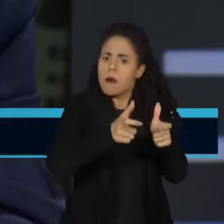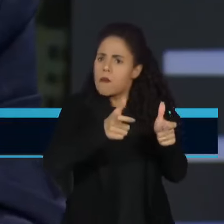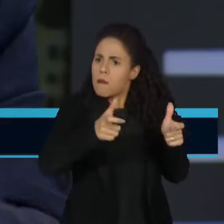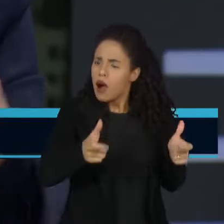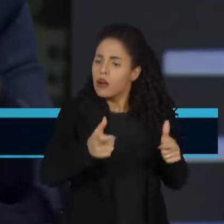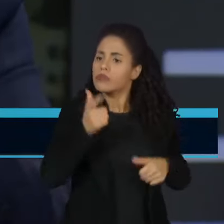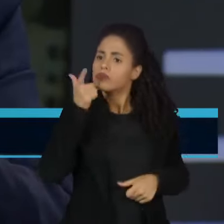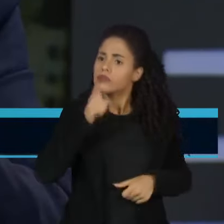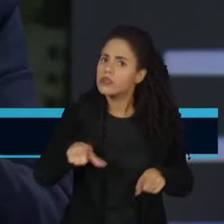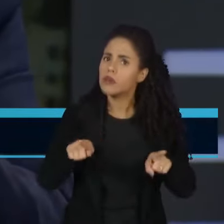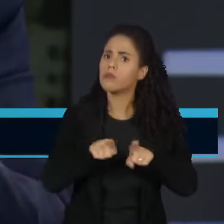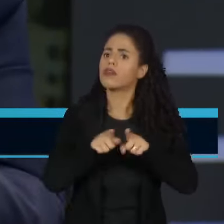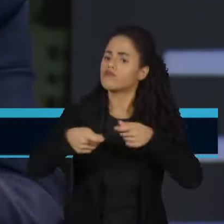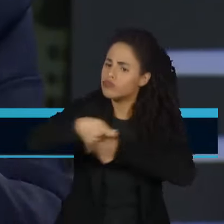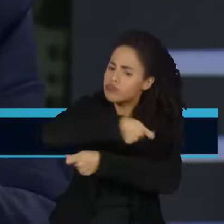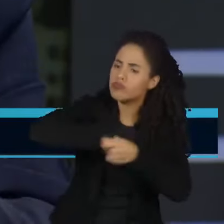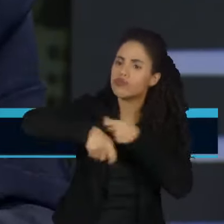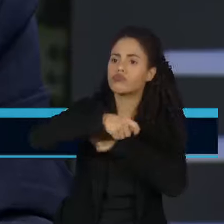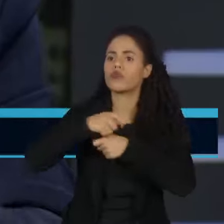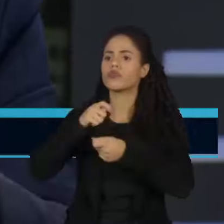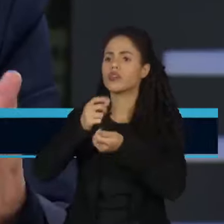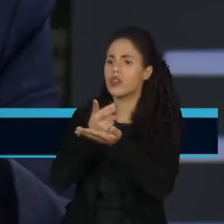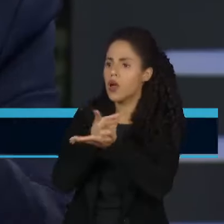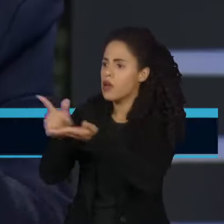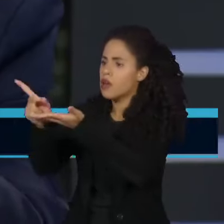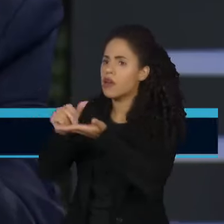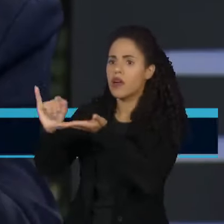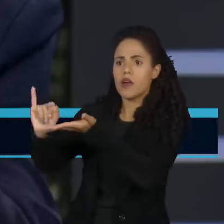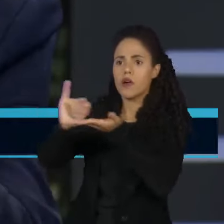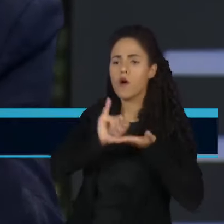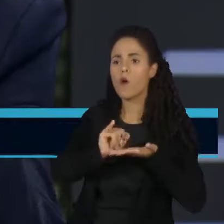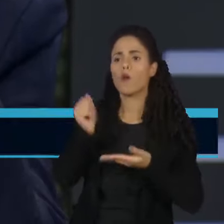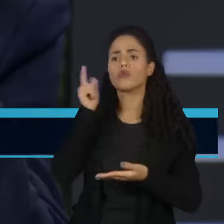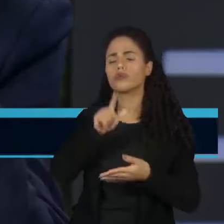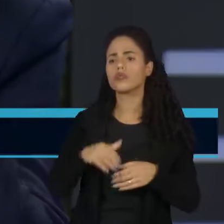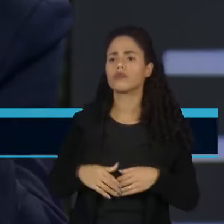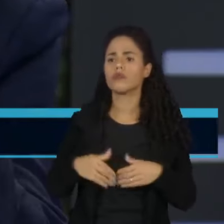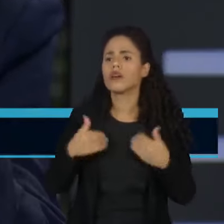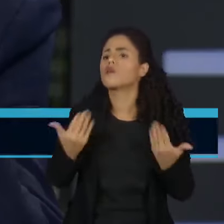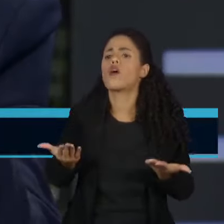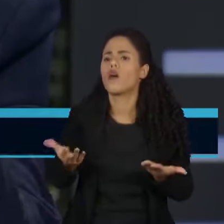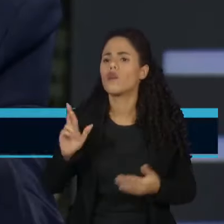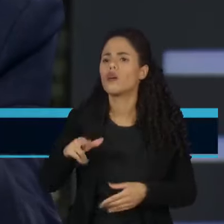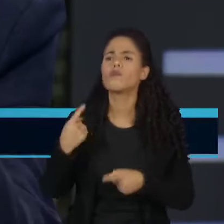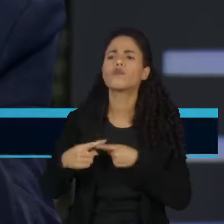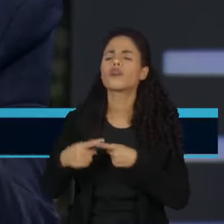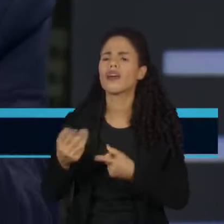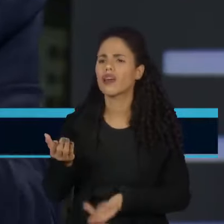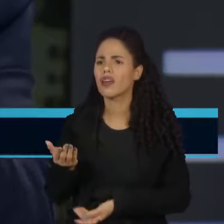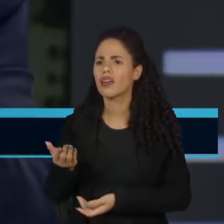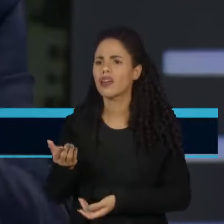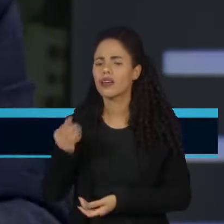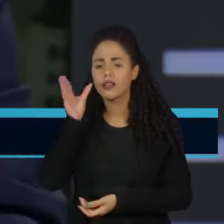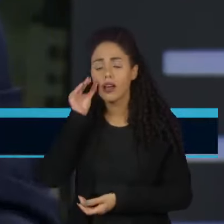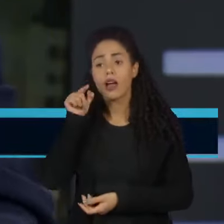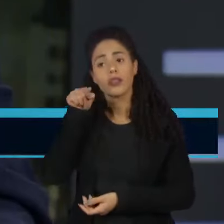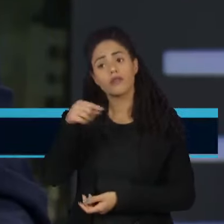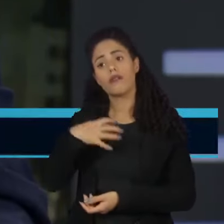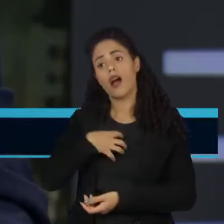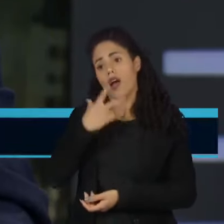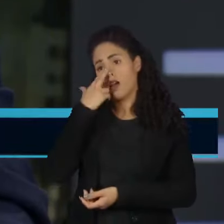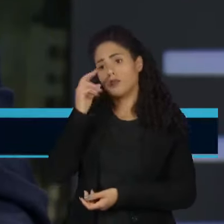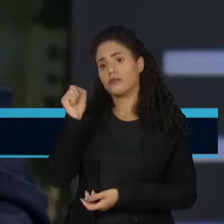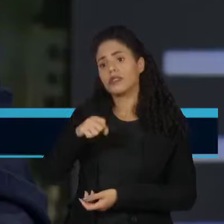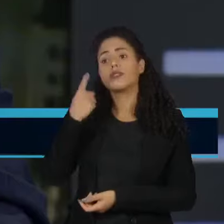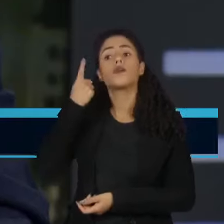balança comercial, que é a relação entre exportação e importação, é superavitária, qual a razão? A não ser a especulação. Nesse sentido, é